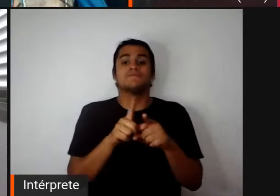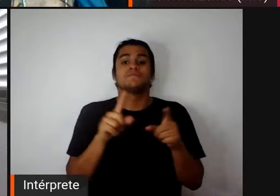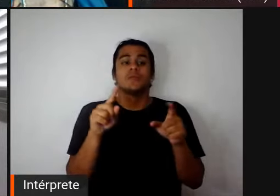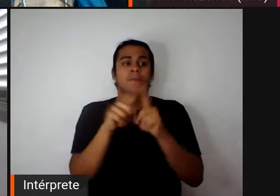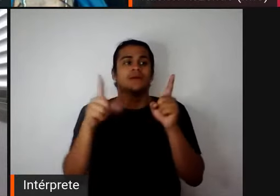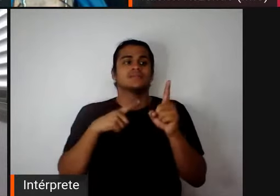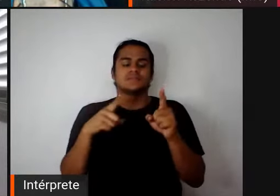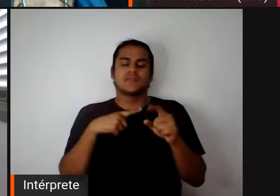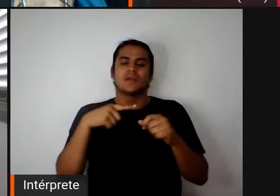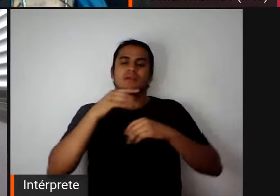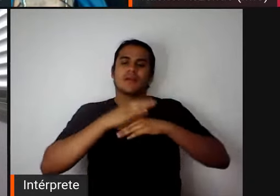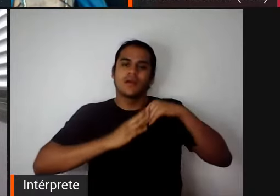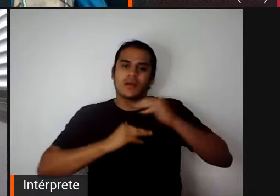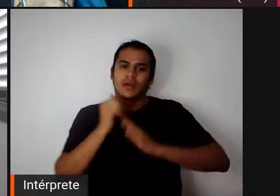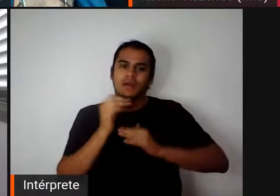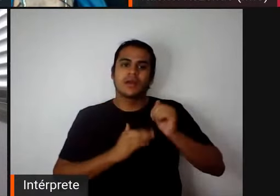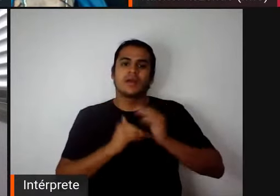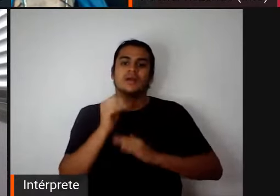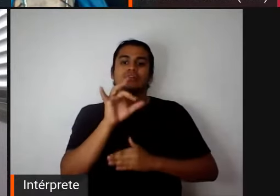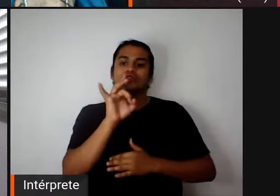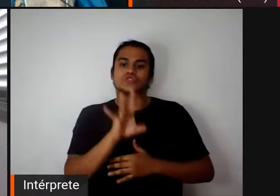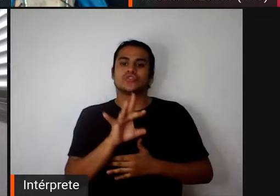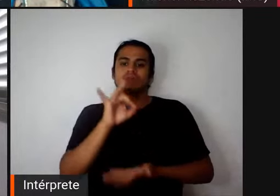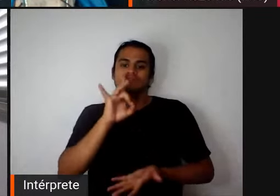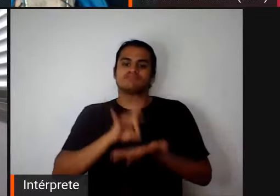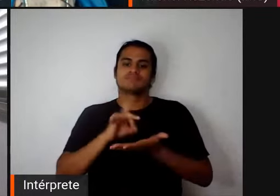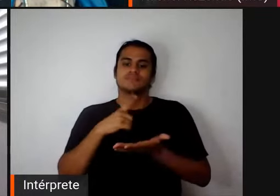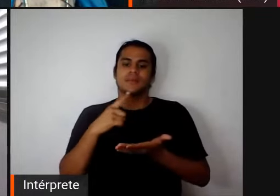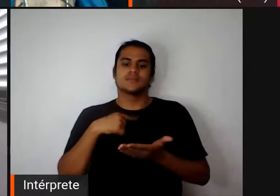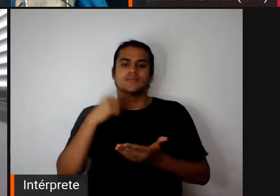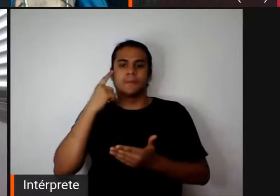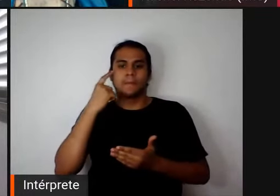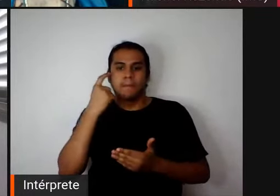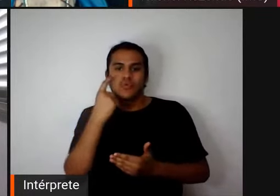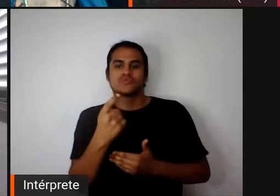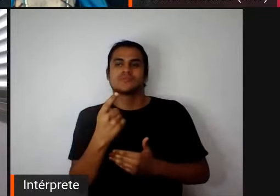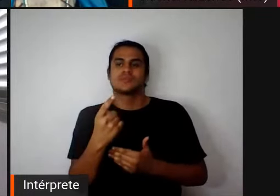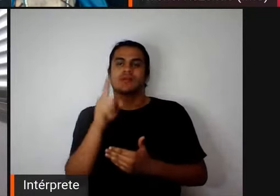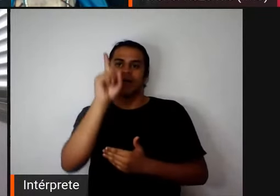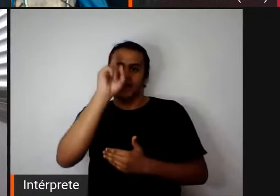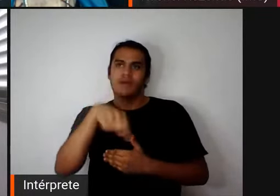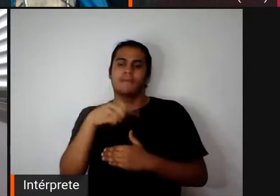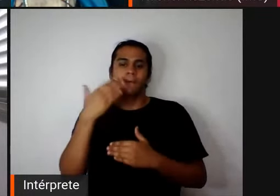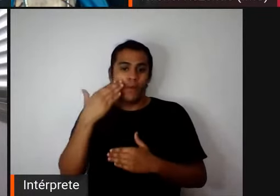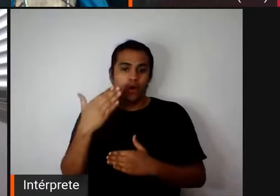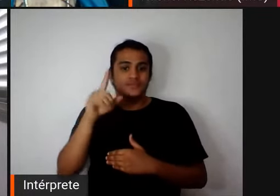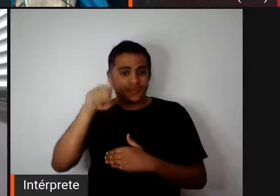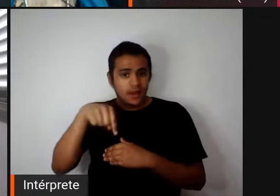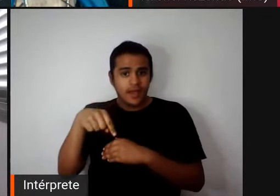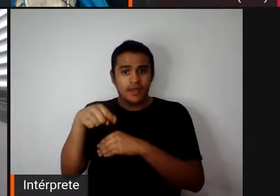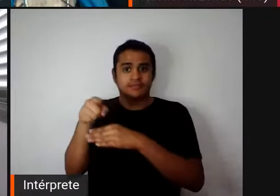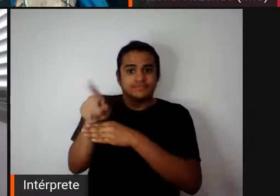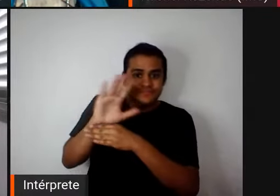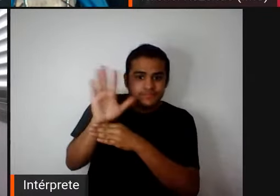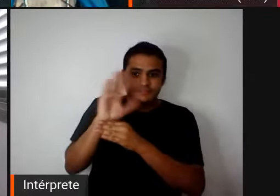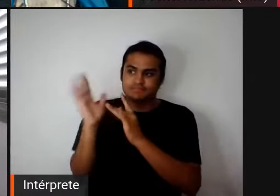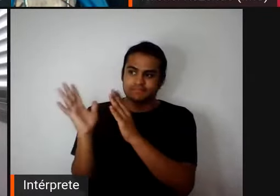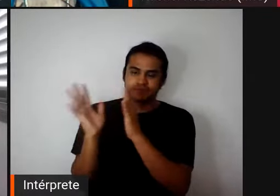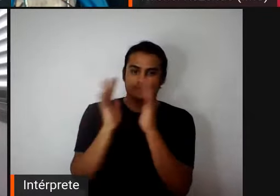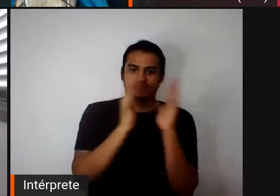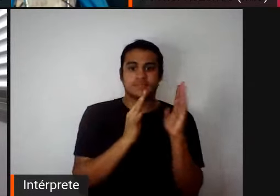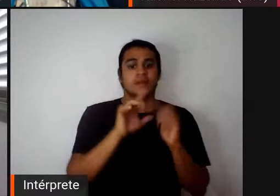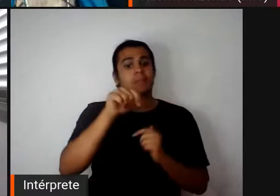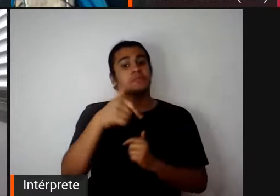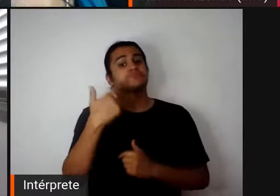né, de só mostrar a produção audiovisual, a imagem em movimento. E depois eu quero fazer uma pergunta exatamente sobre isso, como ela